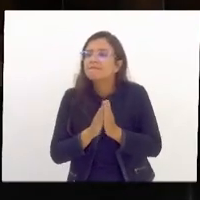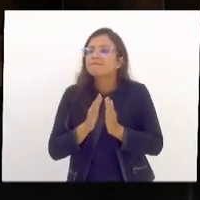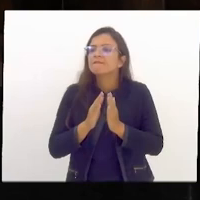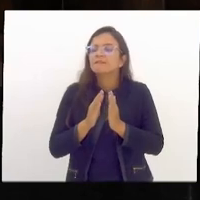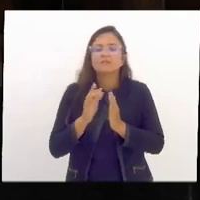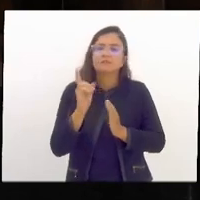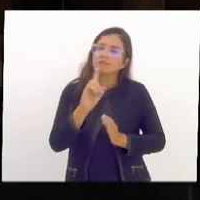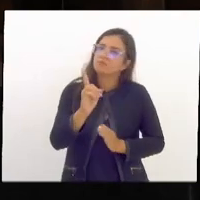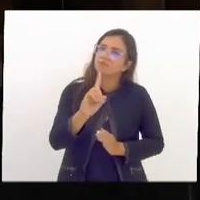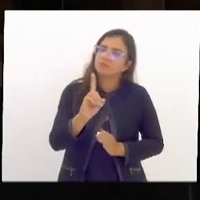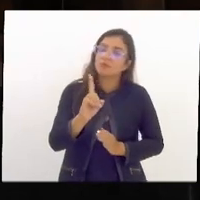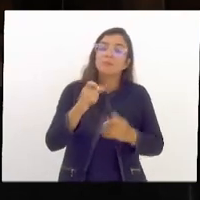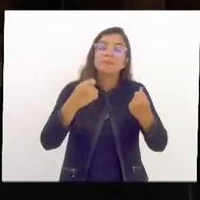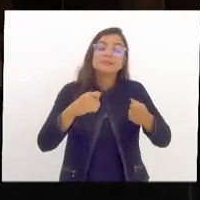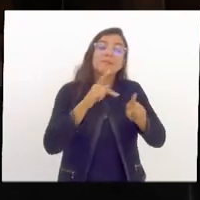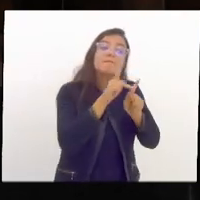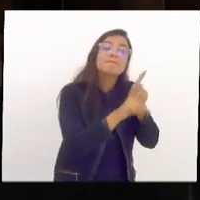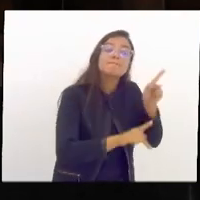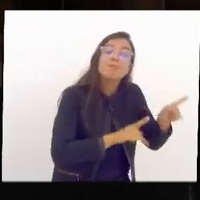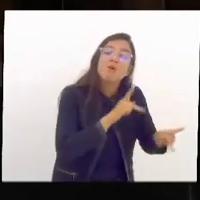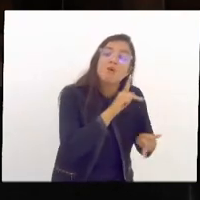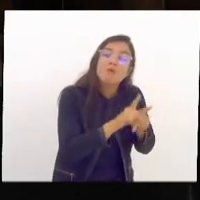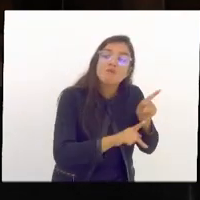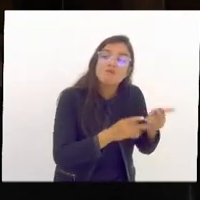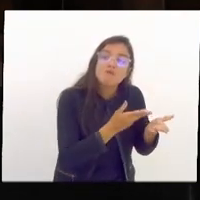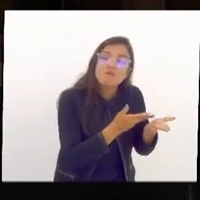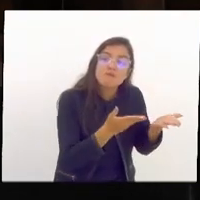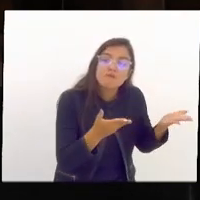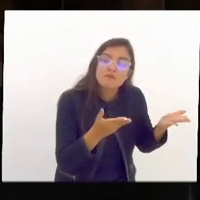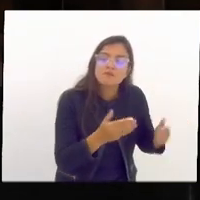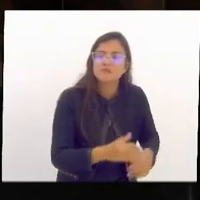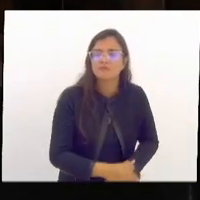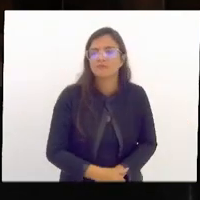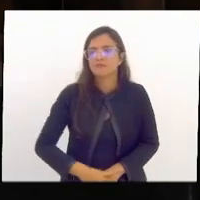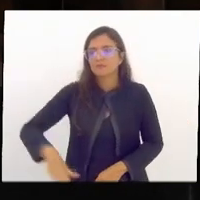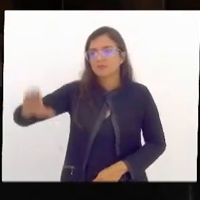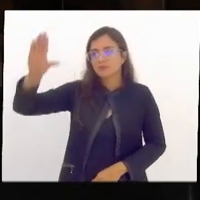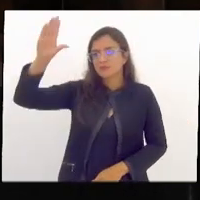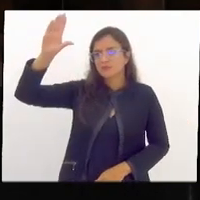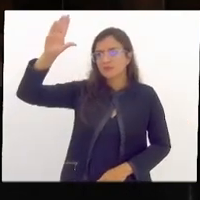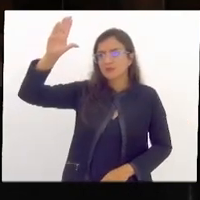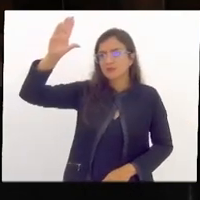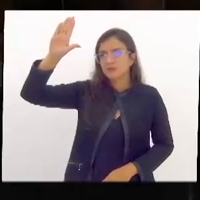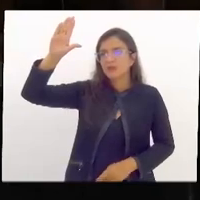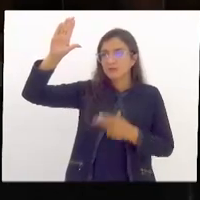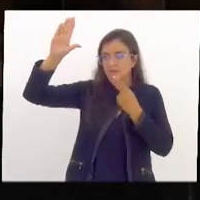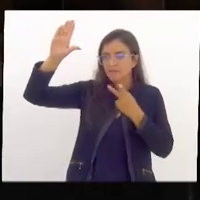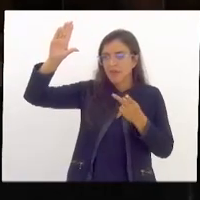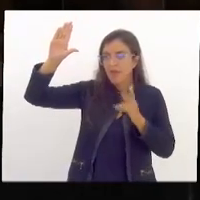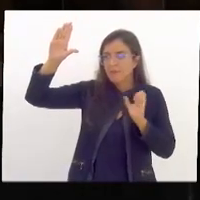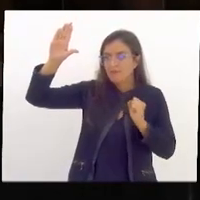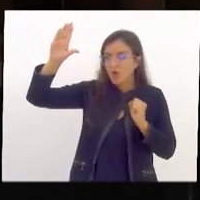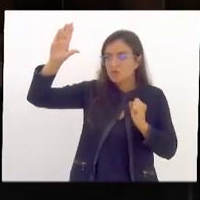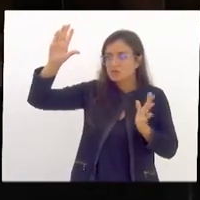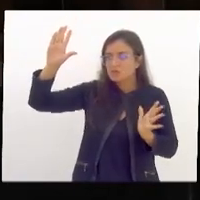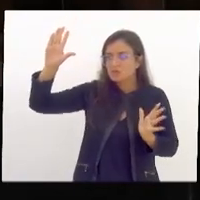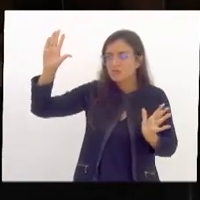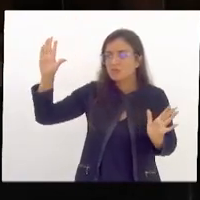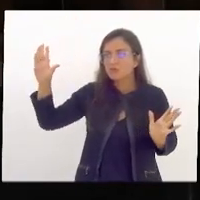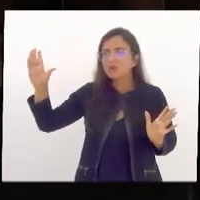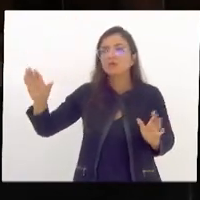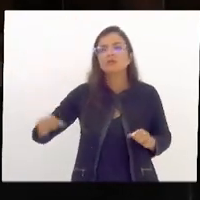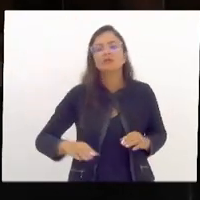do Estado do Rio de Janeiro, e é isso que faremos. Vossa Excelência me concede uma parte, deputada Renata Souza, parte. Pois